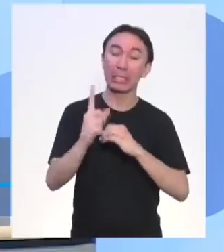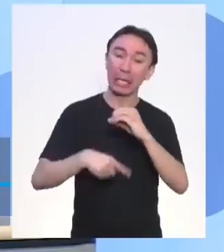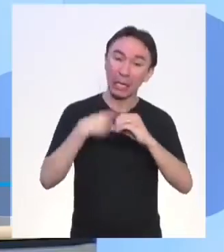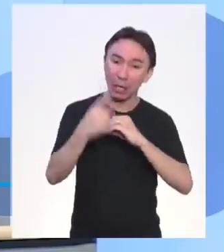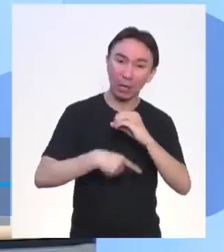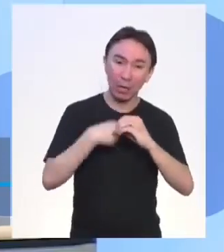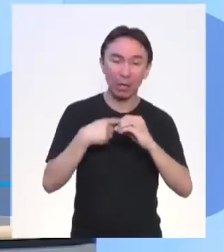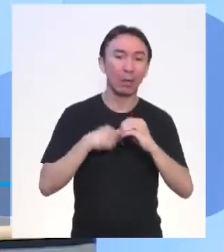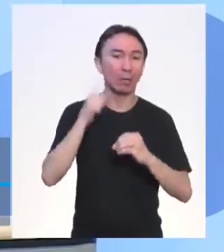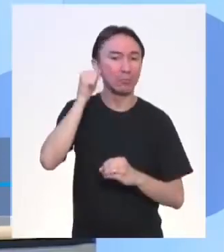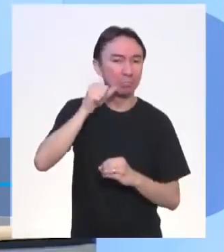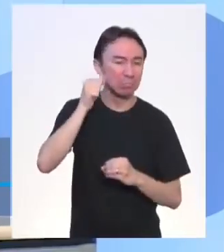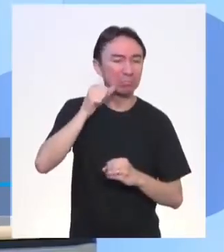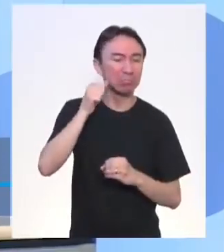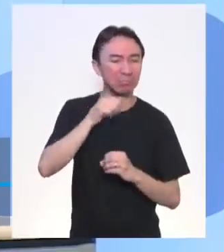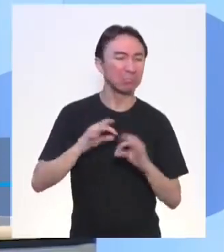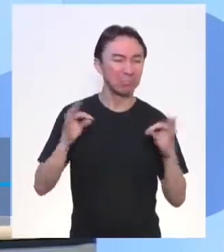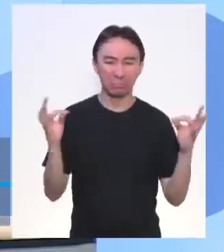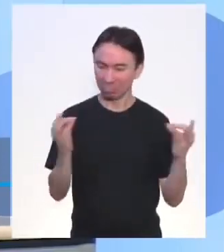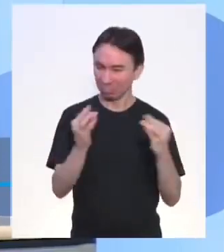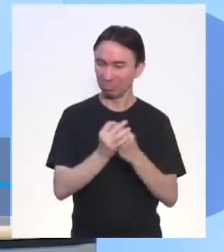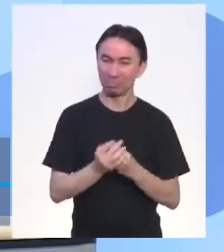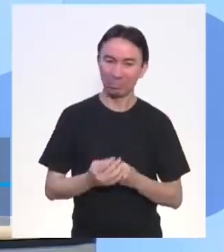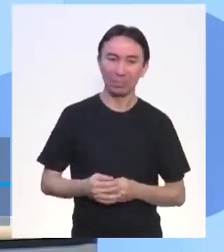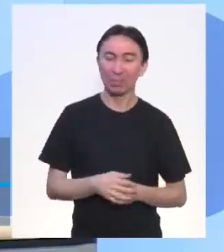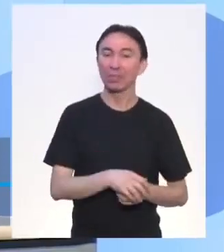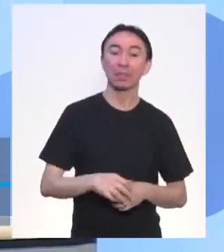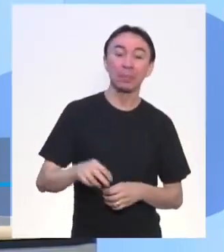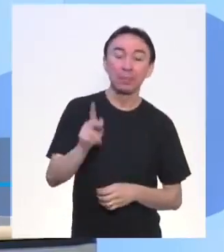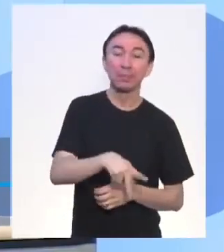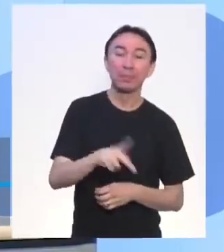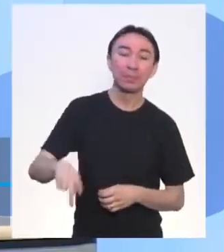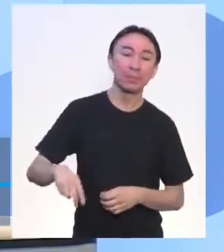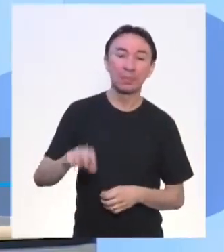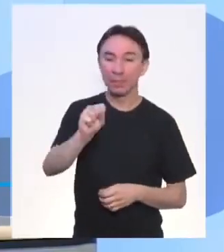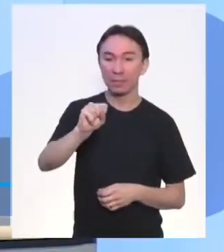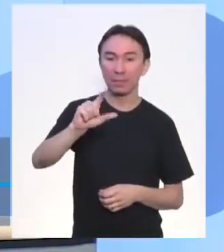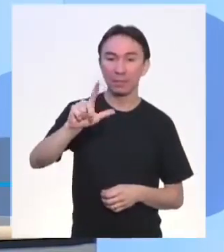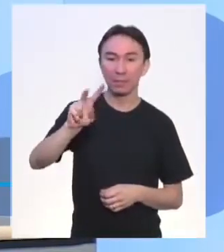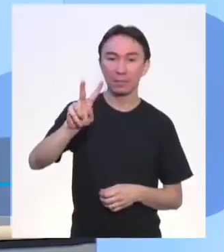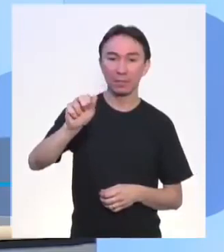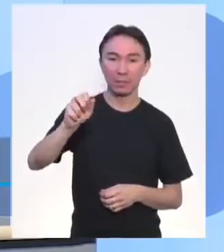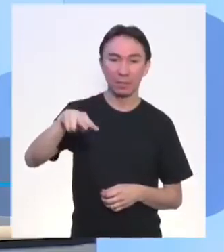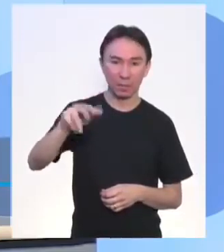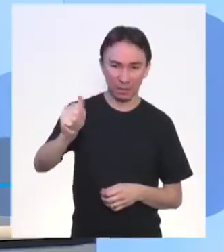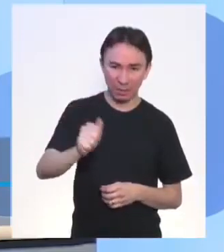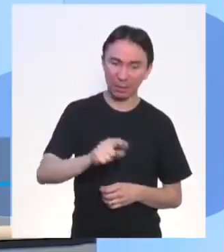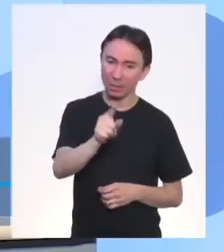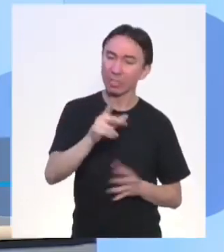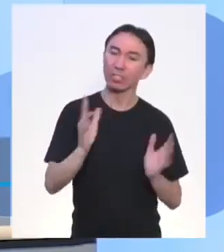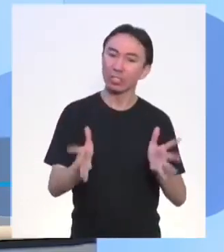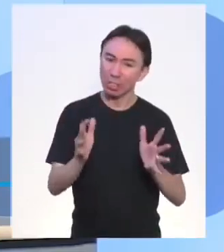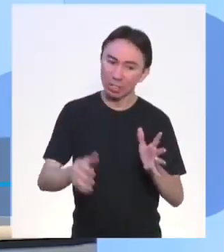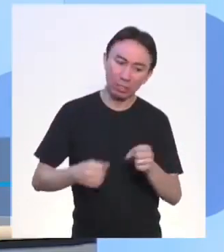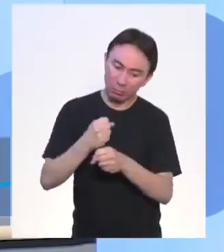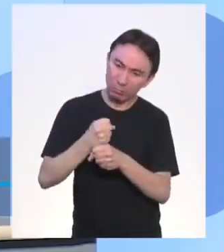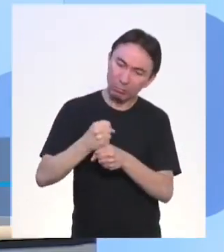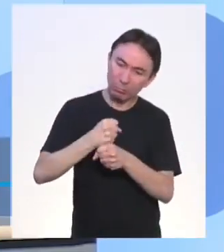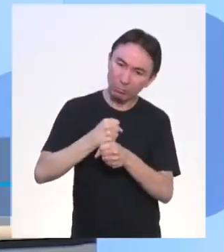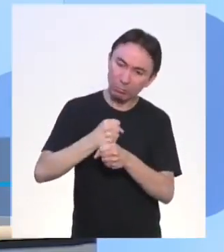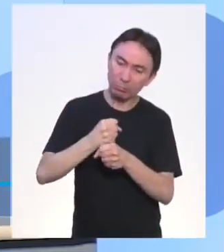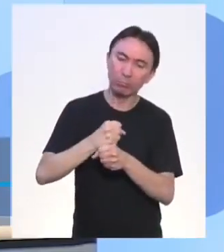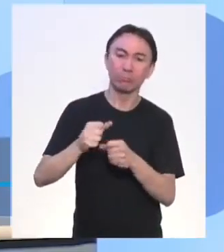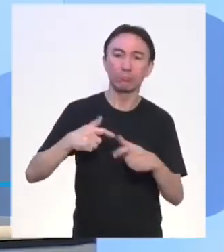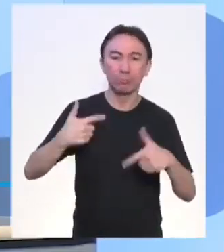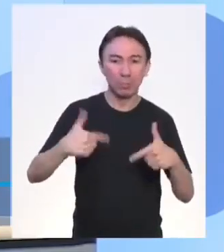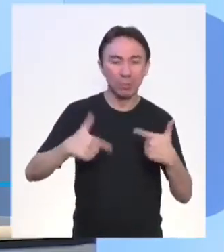participações aqui no chat. A professora Silvana completando 6 anos na Escola Edmur Neves, lá em Mirassol. Parabéns, Silvana. Pessoal